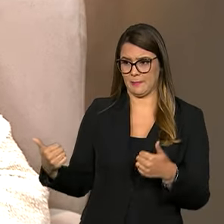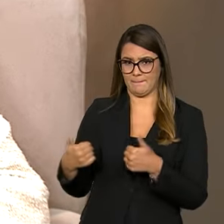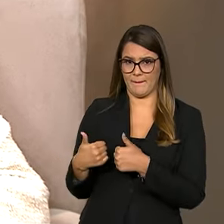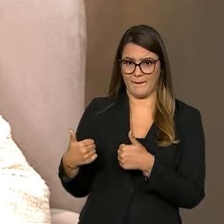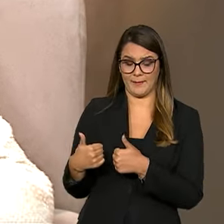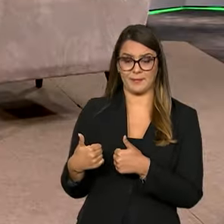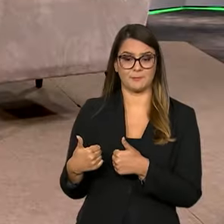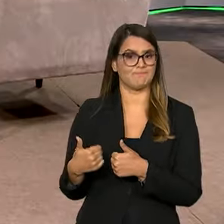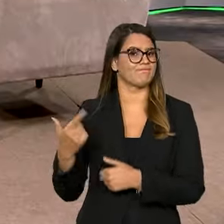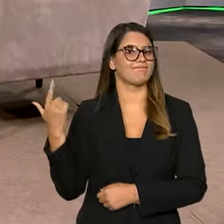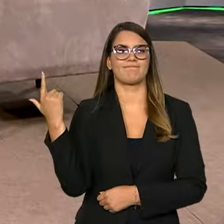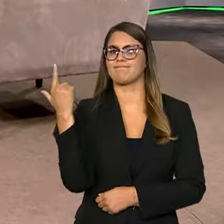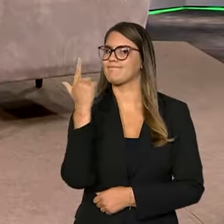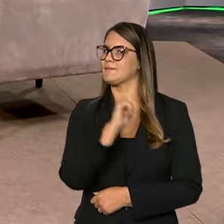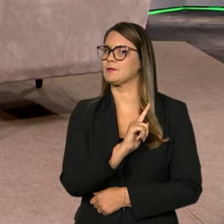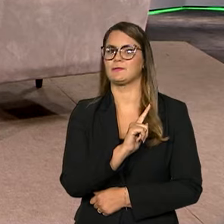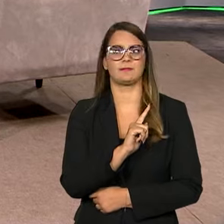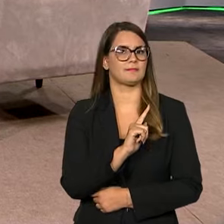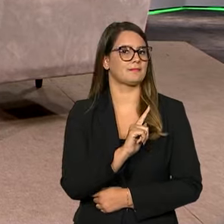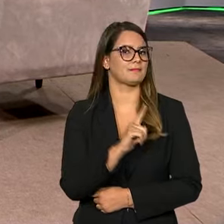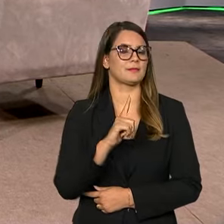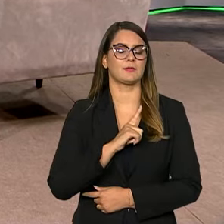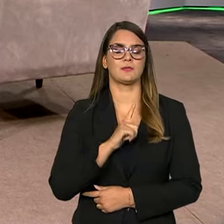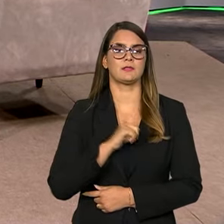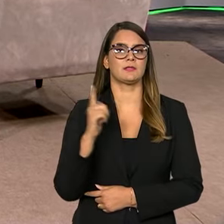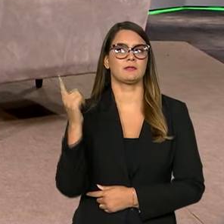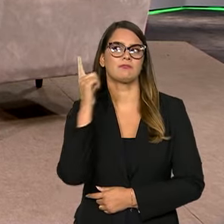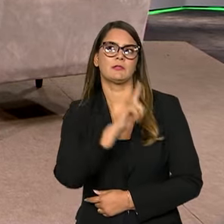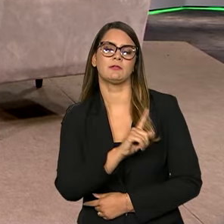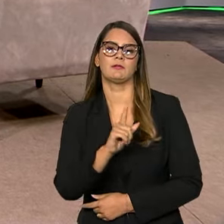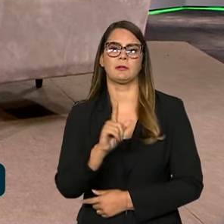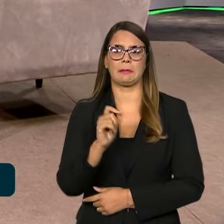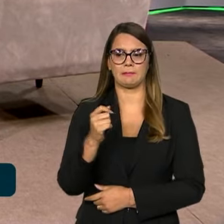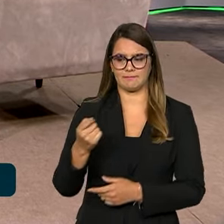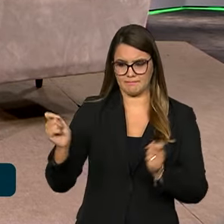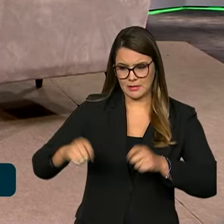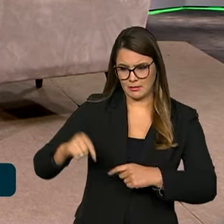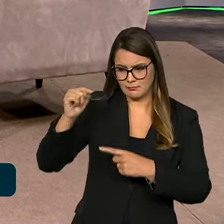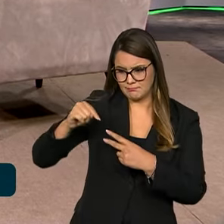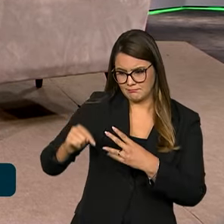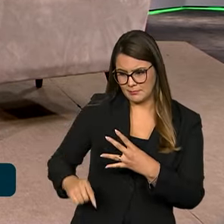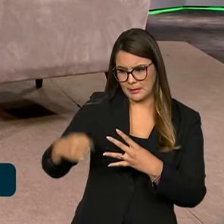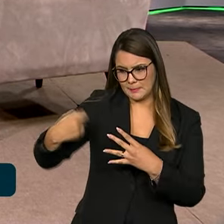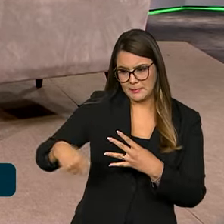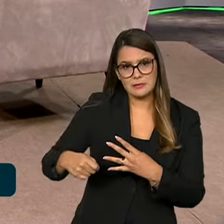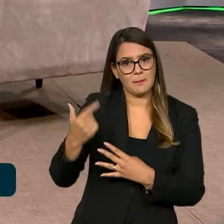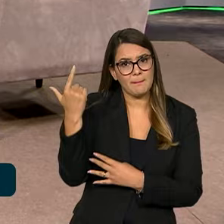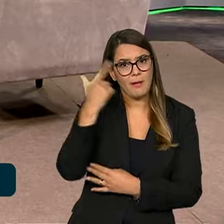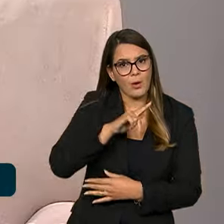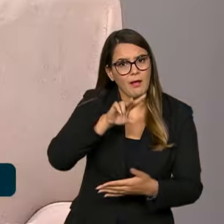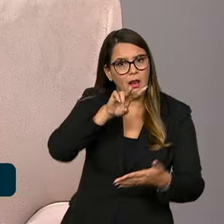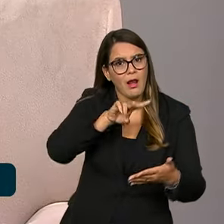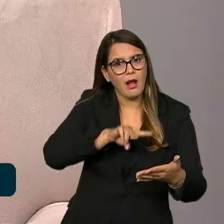eh não conseguiram ter adquirir as competências necessárias para eh começar a